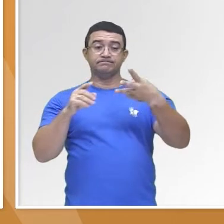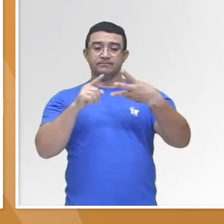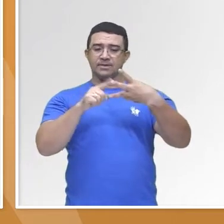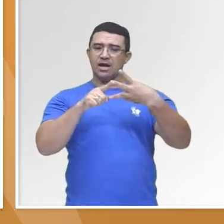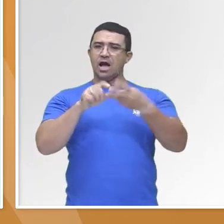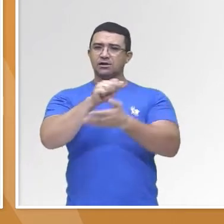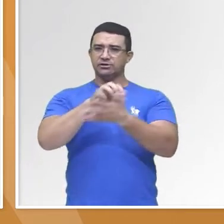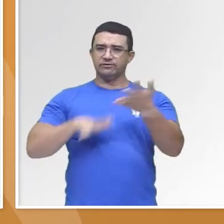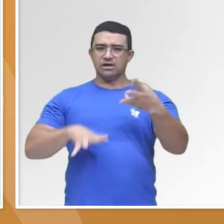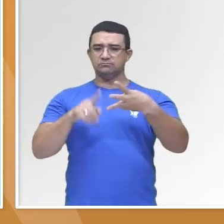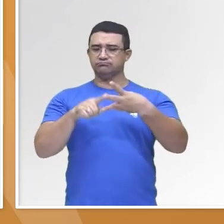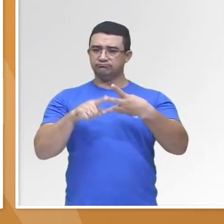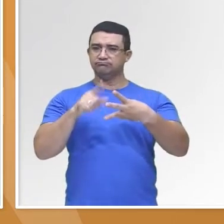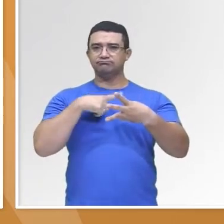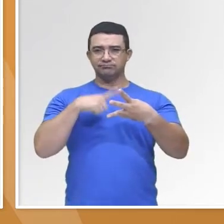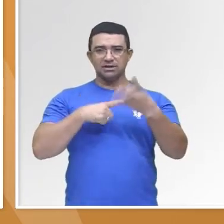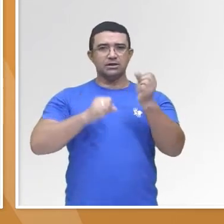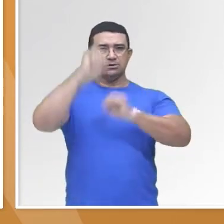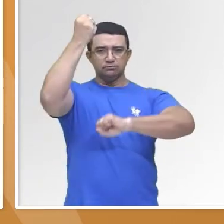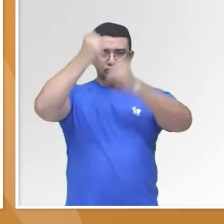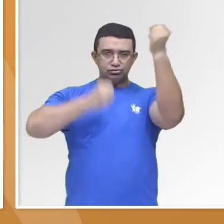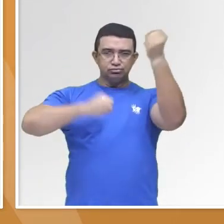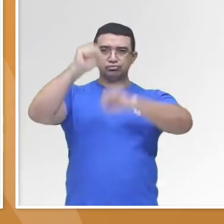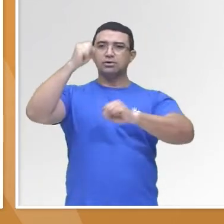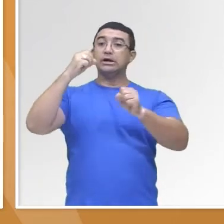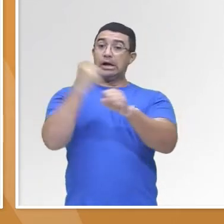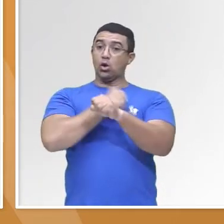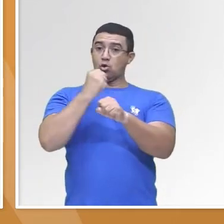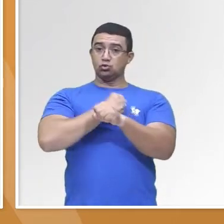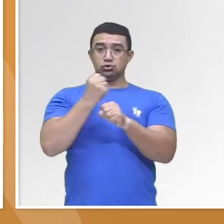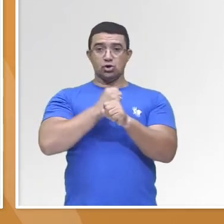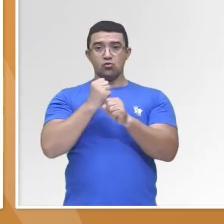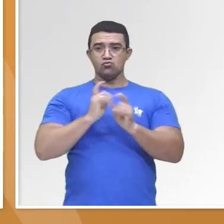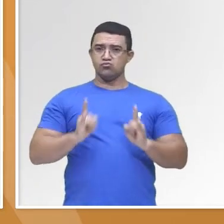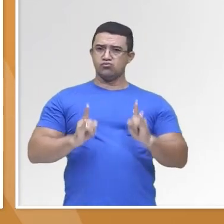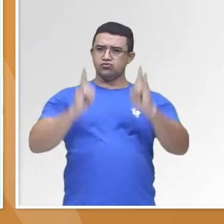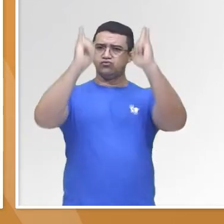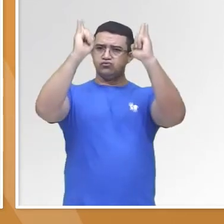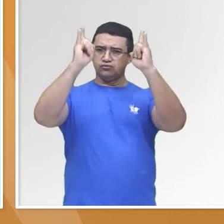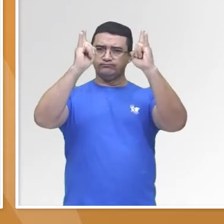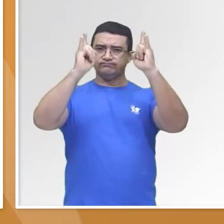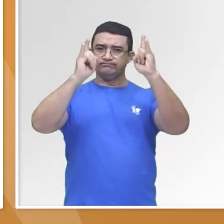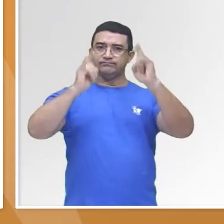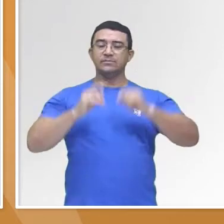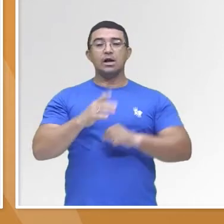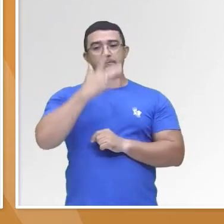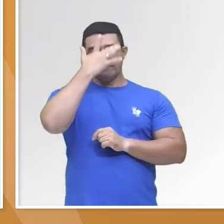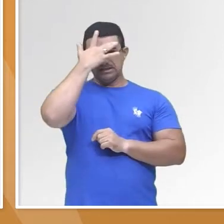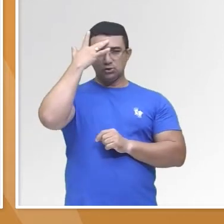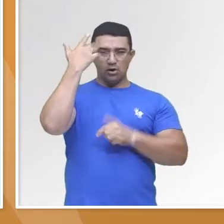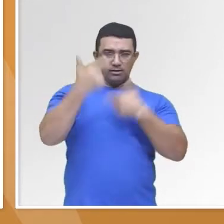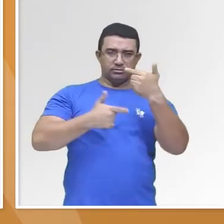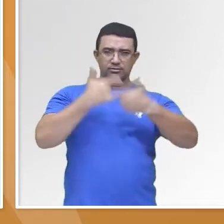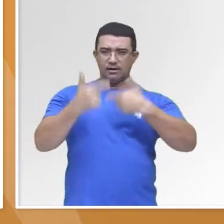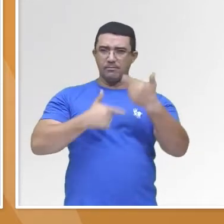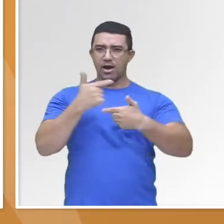aí as indústrias e a construção civil, a gente pode citar, né, as pessoas que trabalham, principalmente